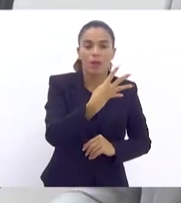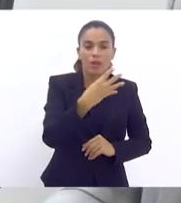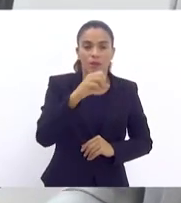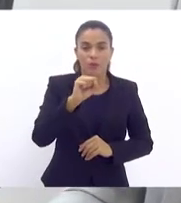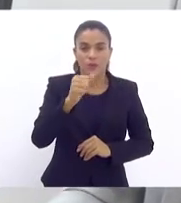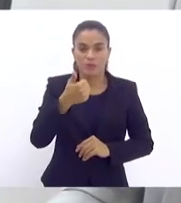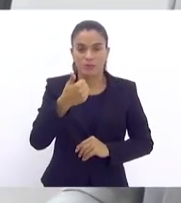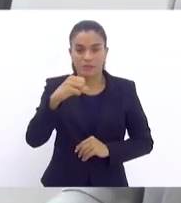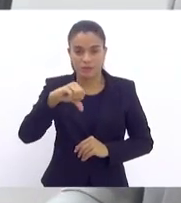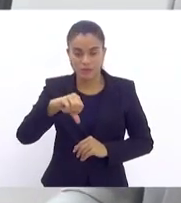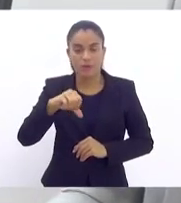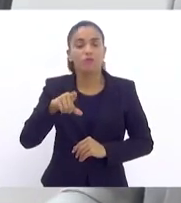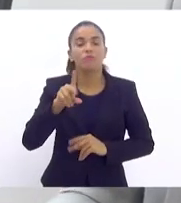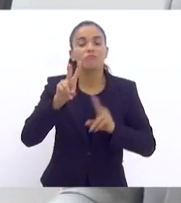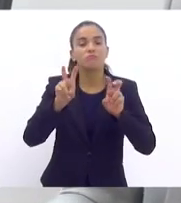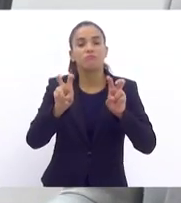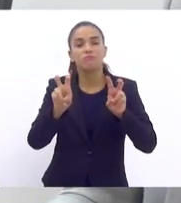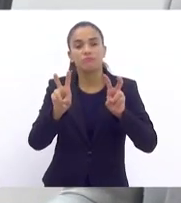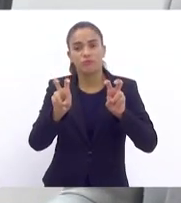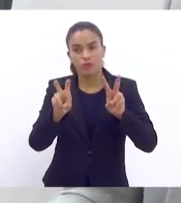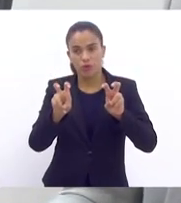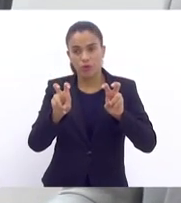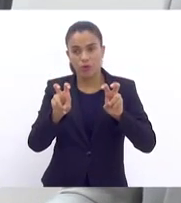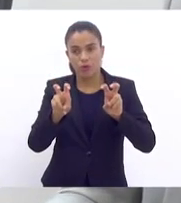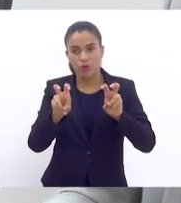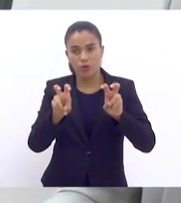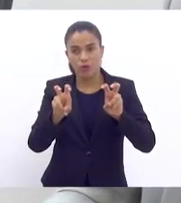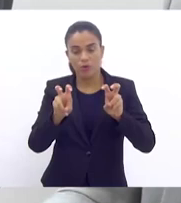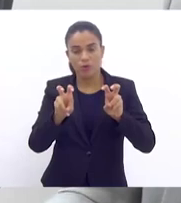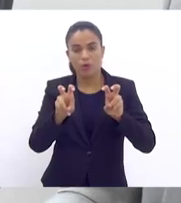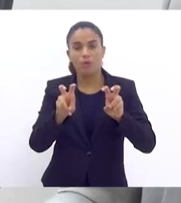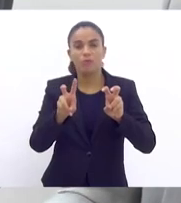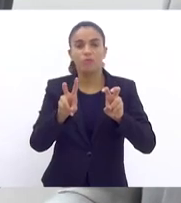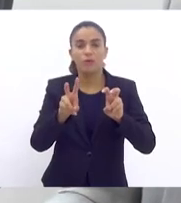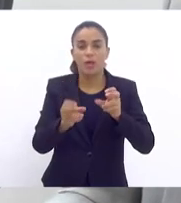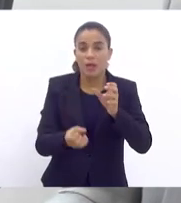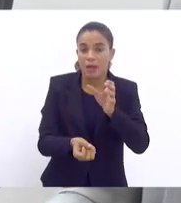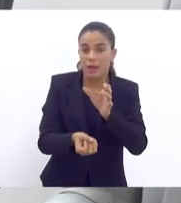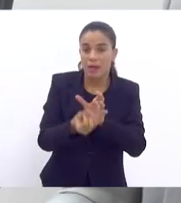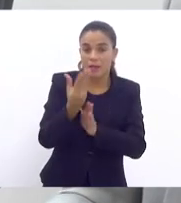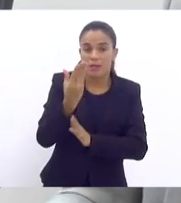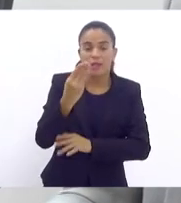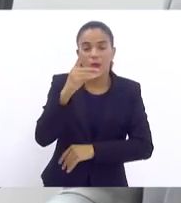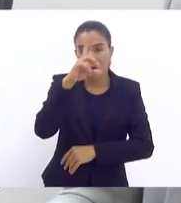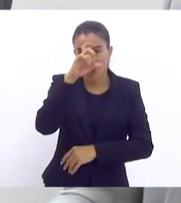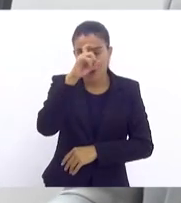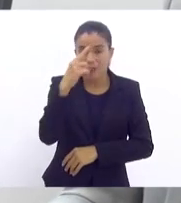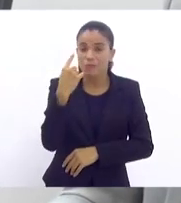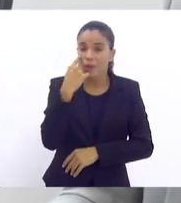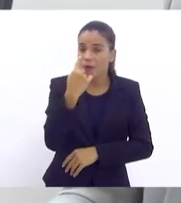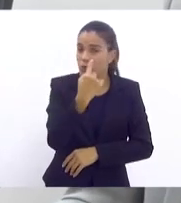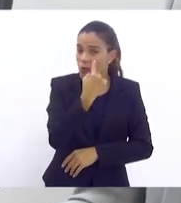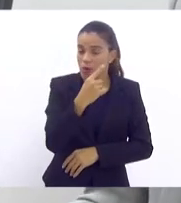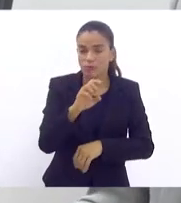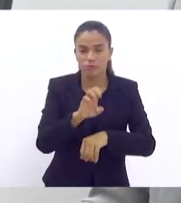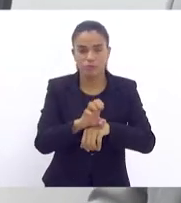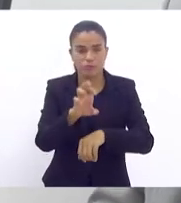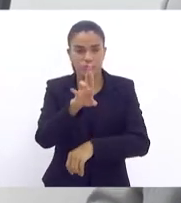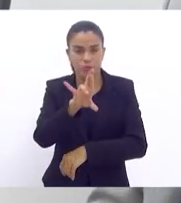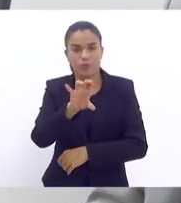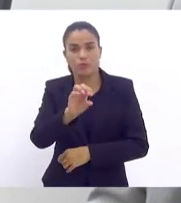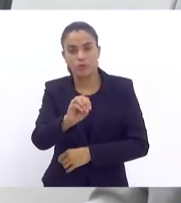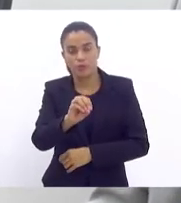Rosenberg Reis que dispõe sobre a implantação do Hospital do olho nas regiões que menciona no âmbito do Estado do Rio de Janeiro